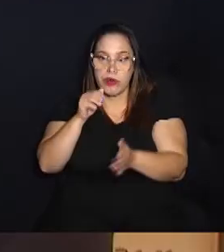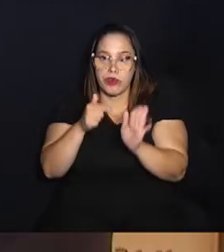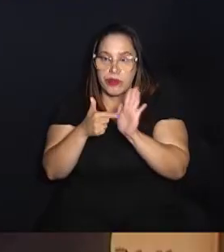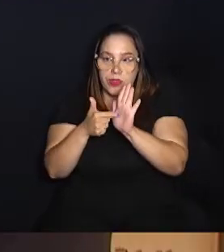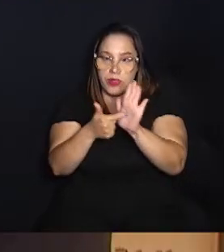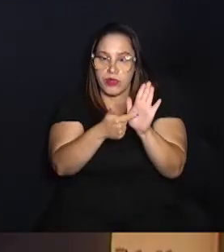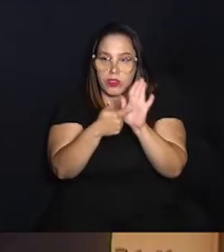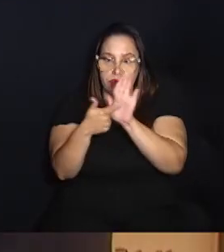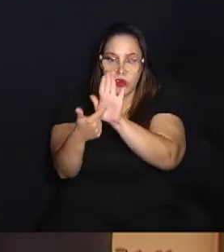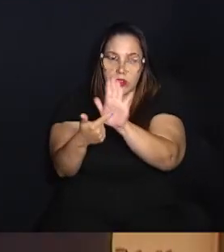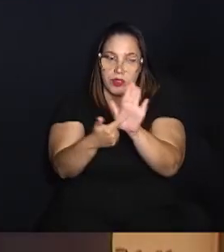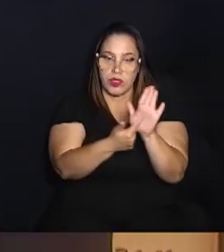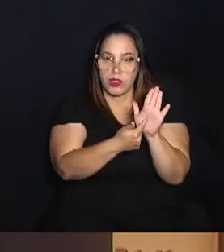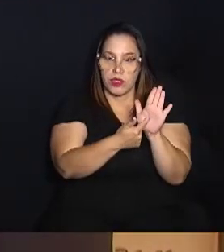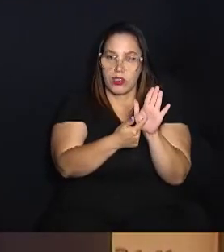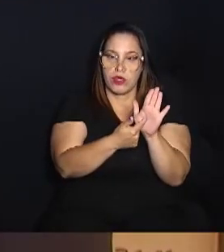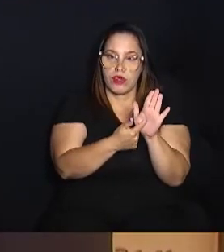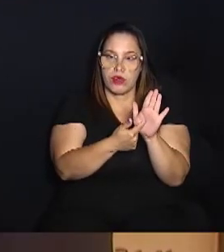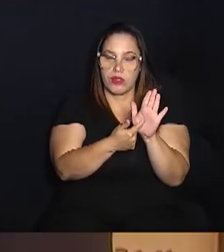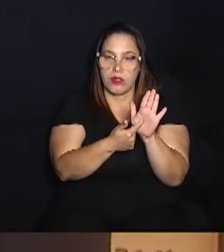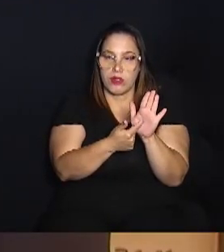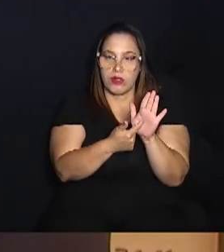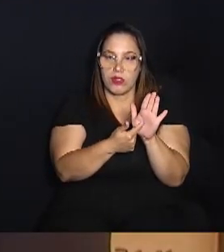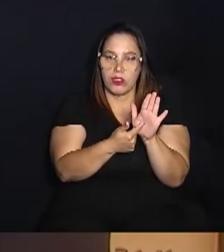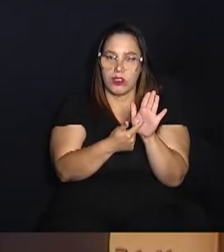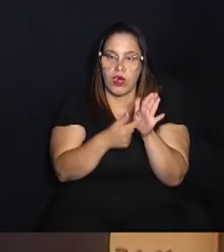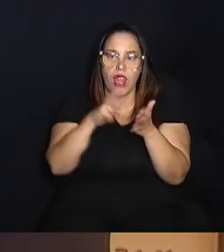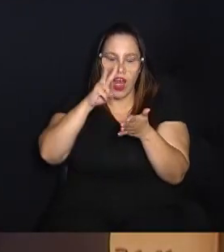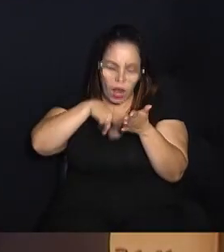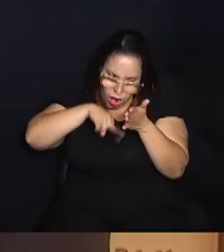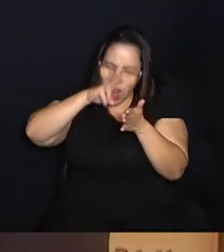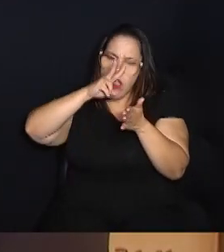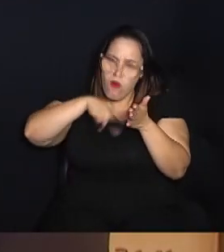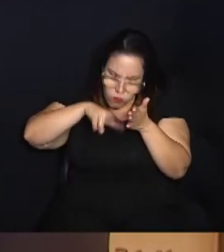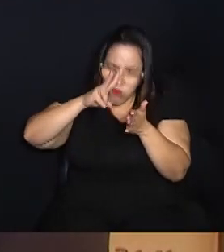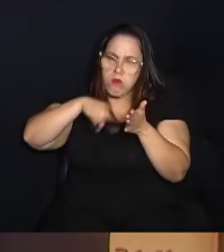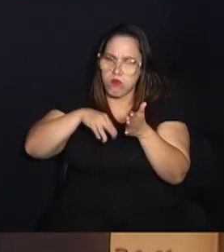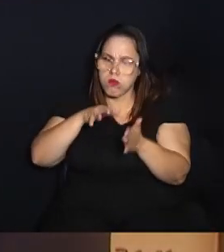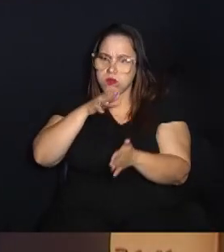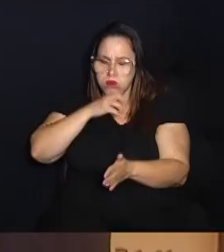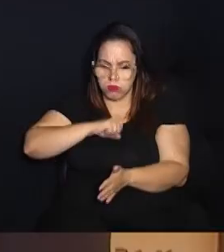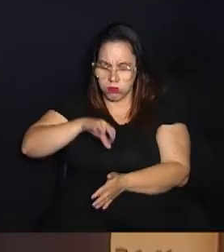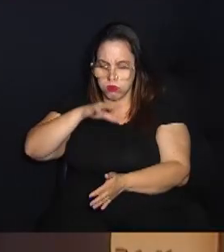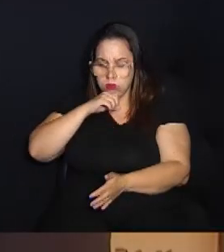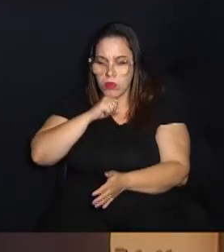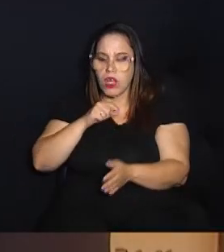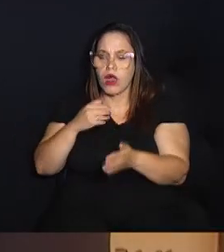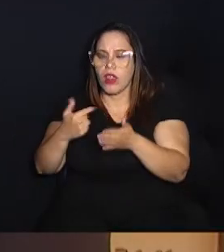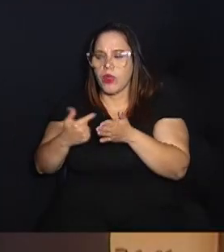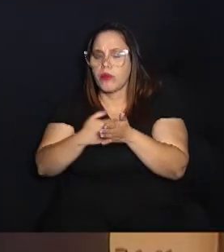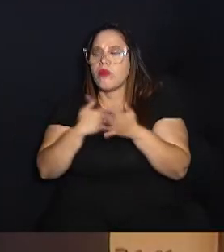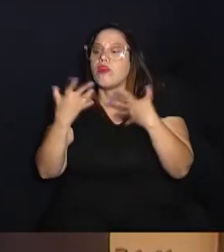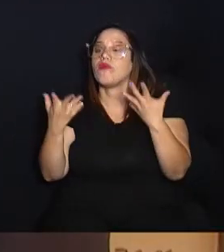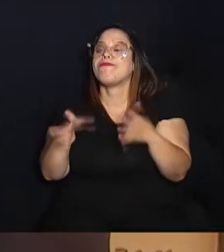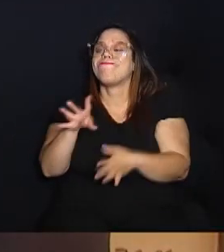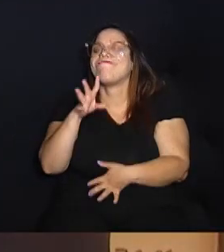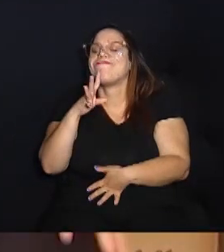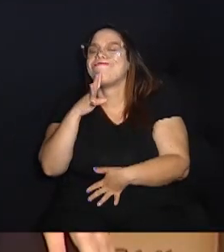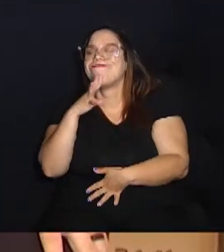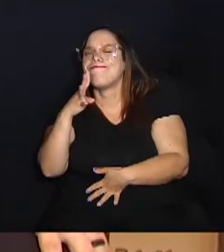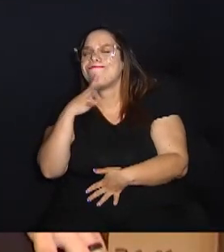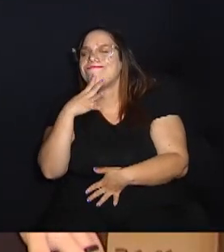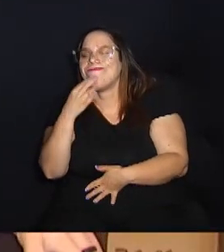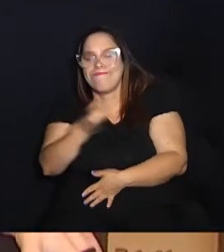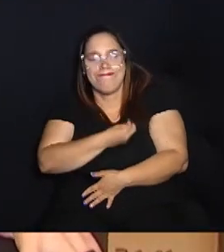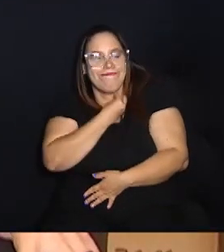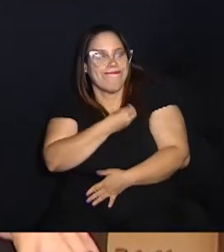alguns livros, então leiam Paulo Freire e se permitam conhecer a